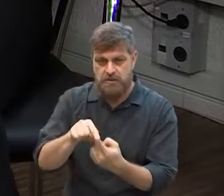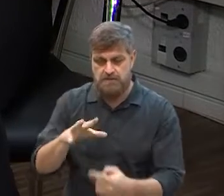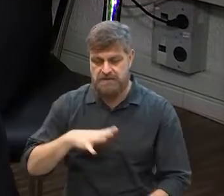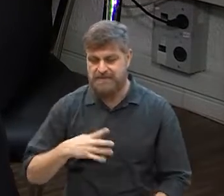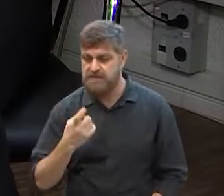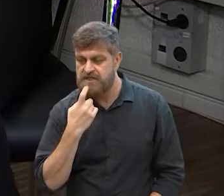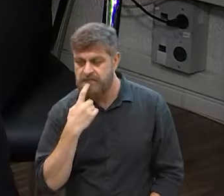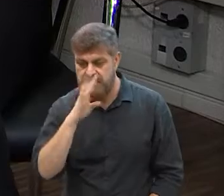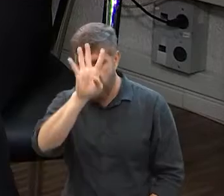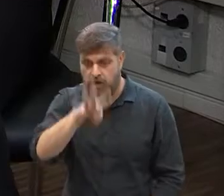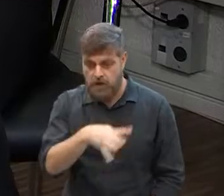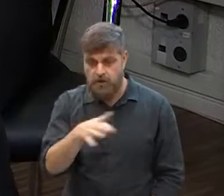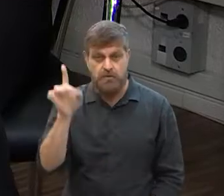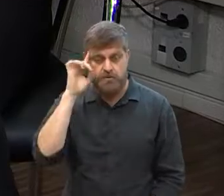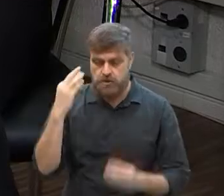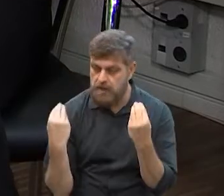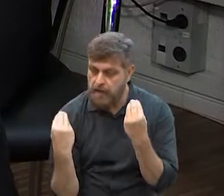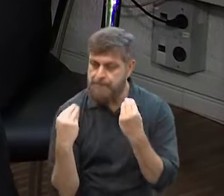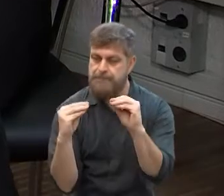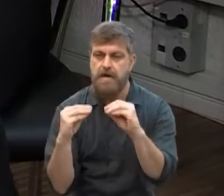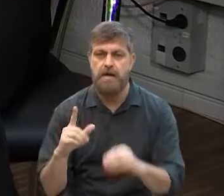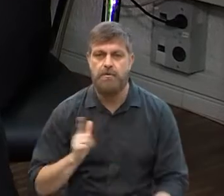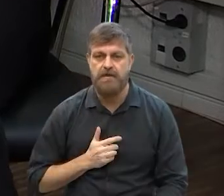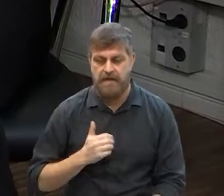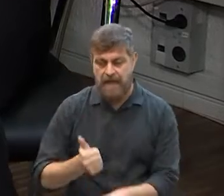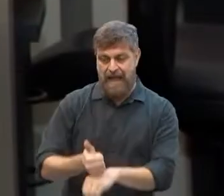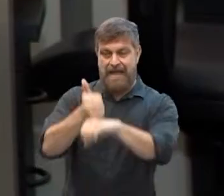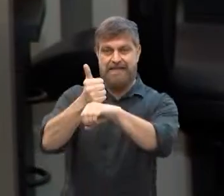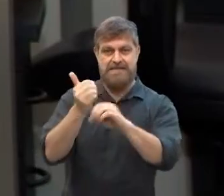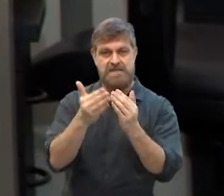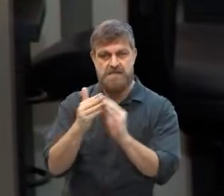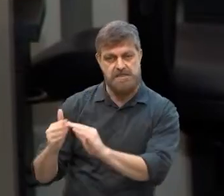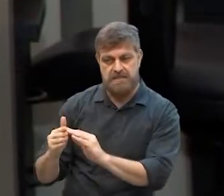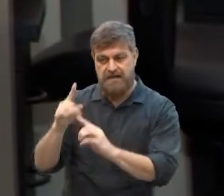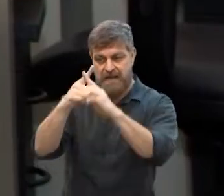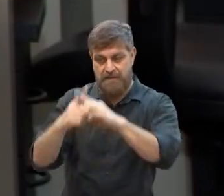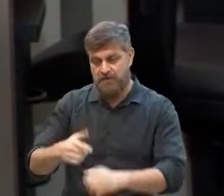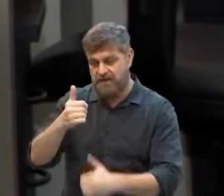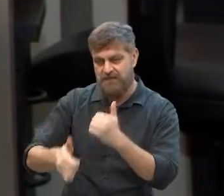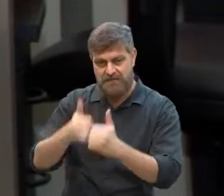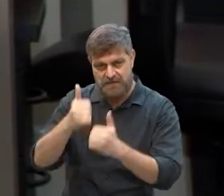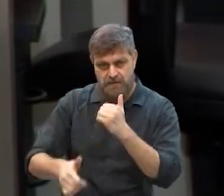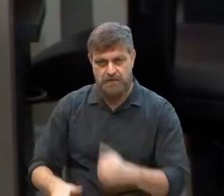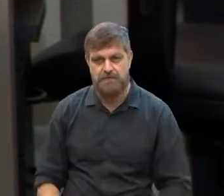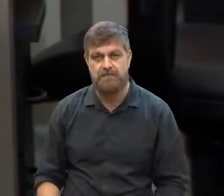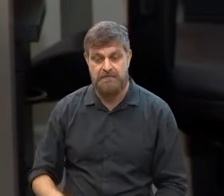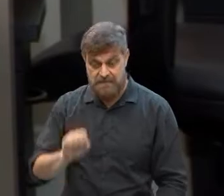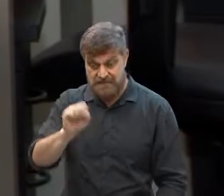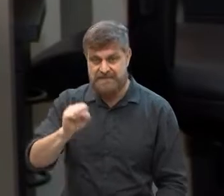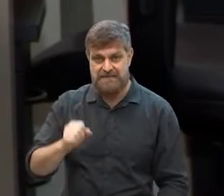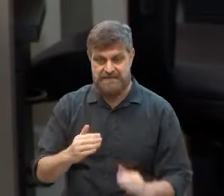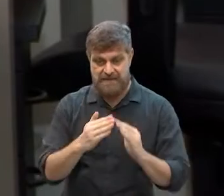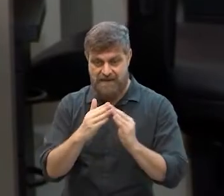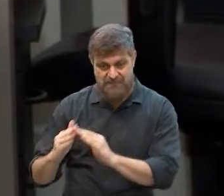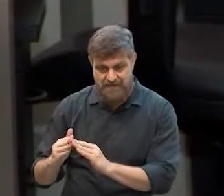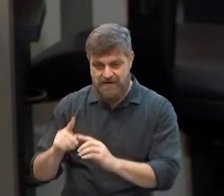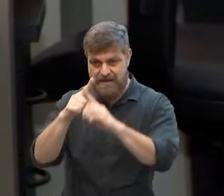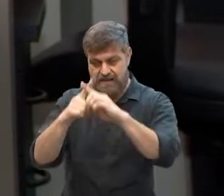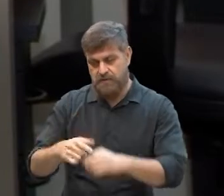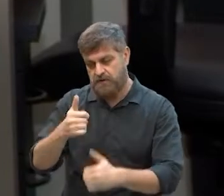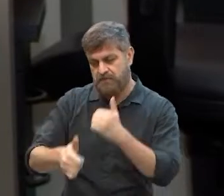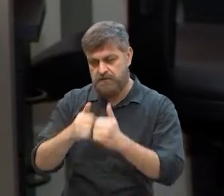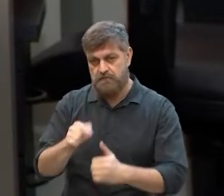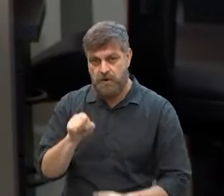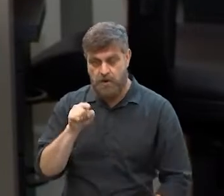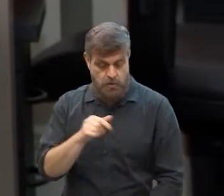município, no calendário municipal, a Taça das Favelas. Exatamente. Taça das Favelas é um sucesso, né? Começou